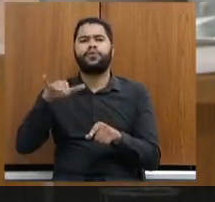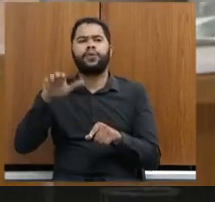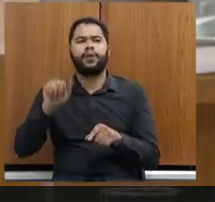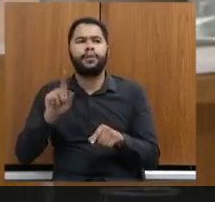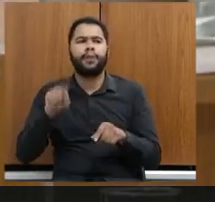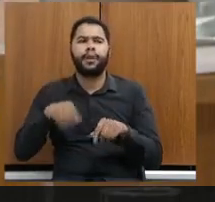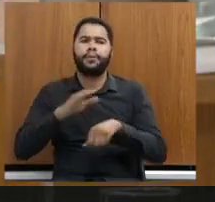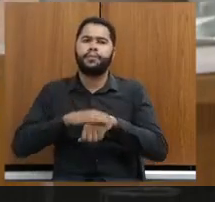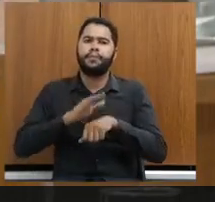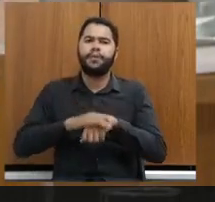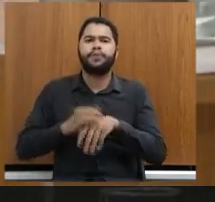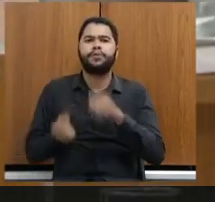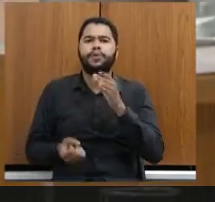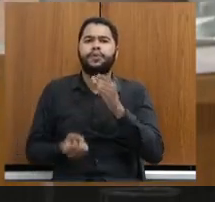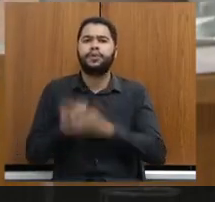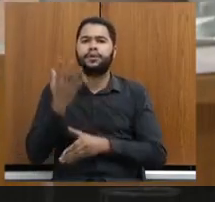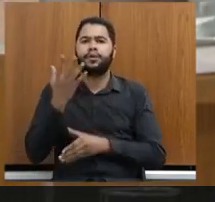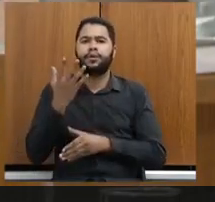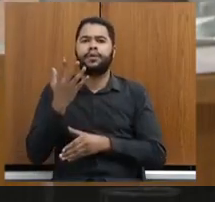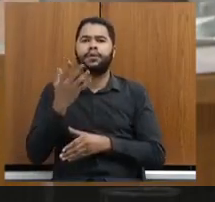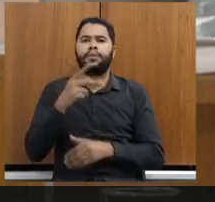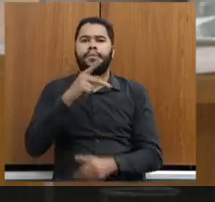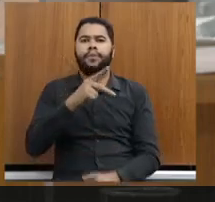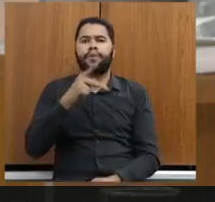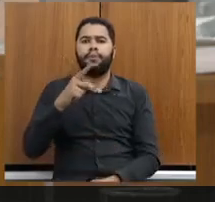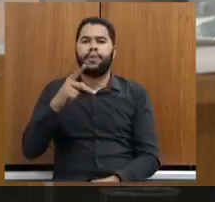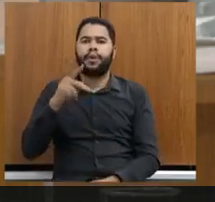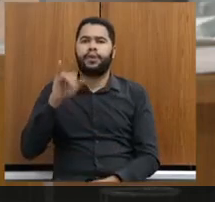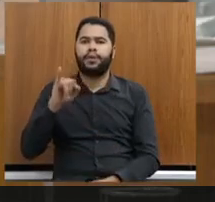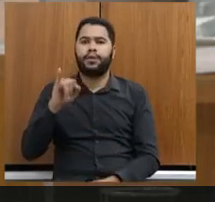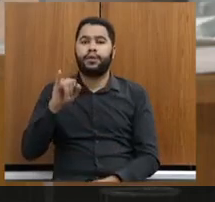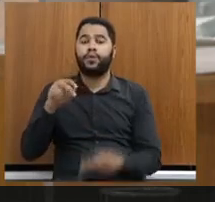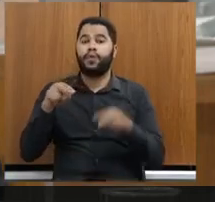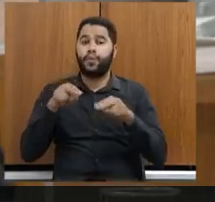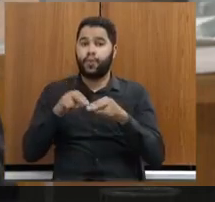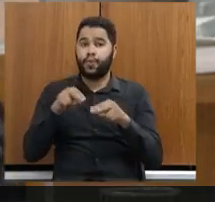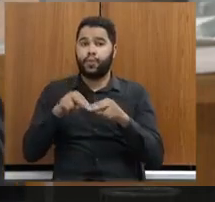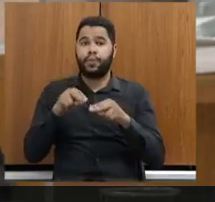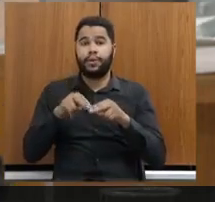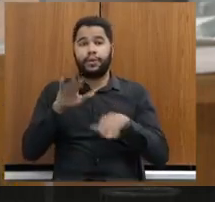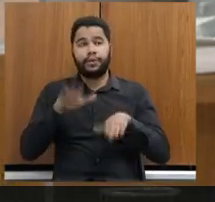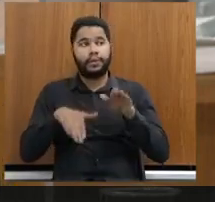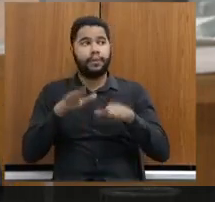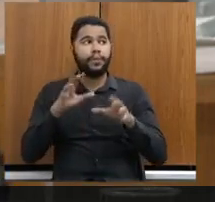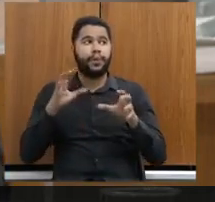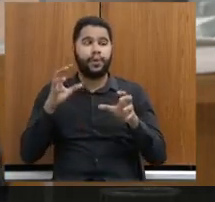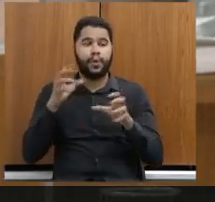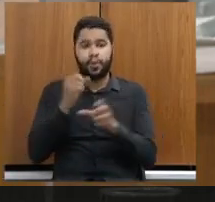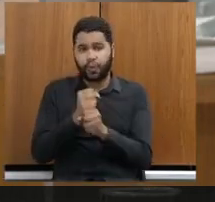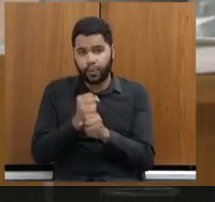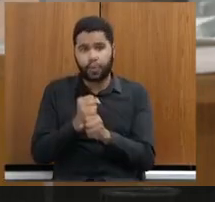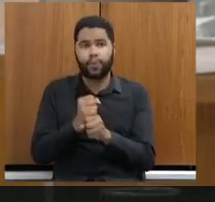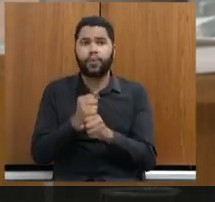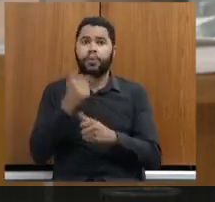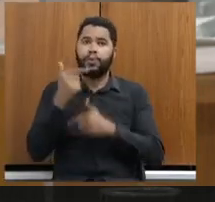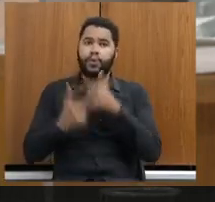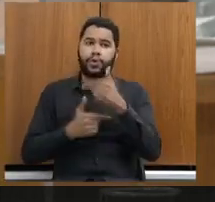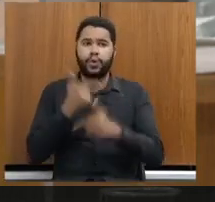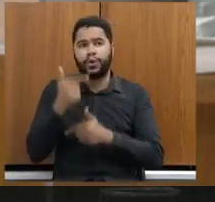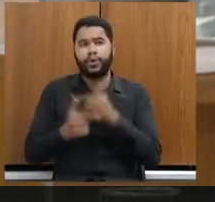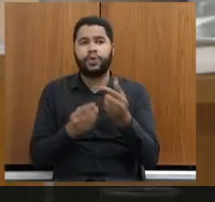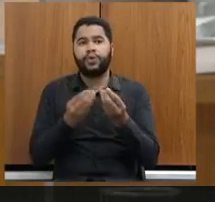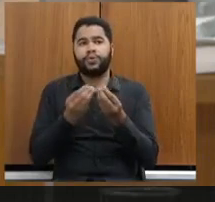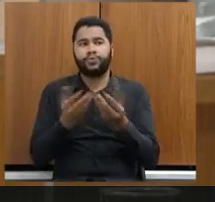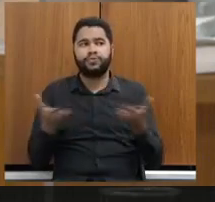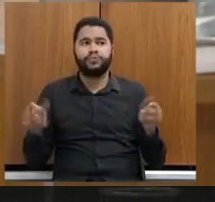são todos elaborados pelo PP II de Uberaba e muitas vezes há um acúmulo de serviço a ser